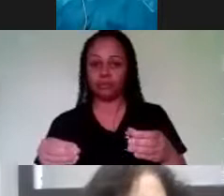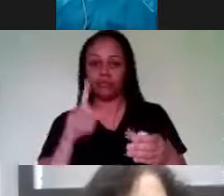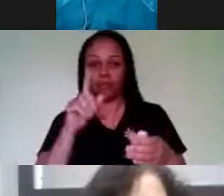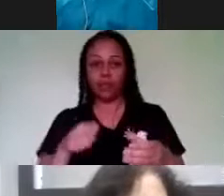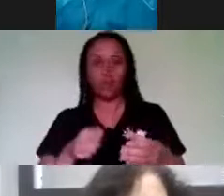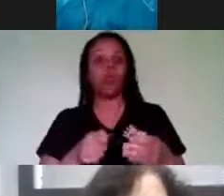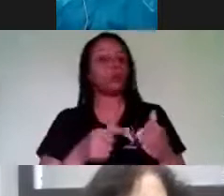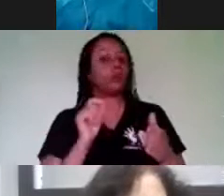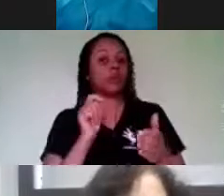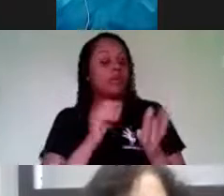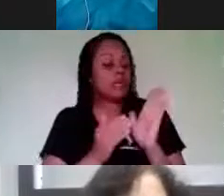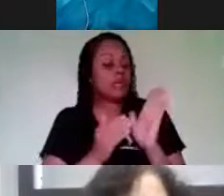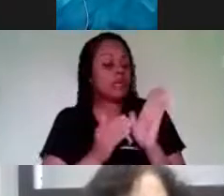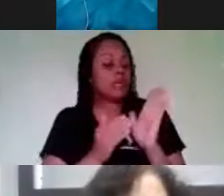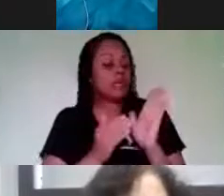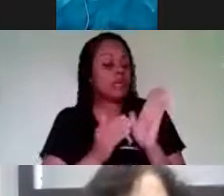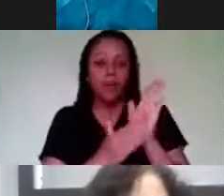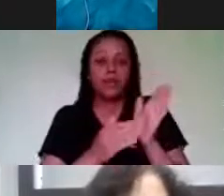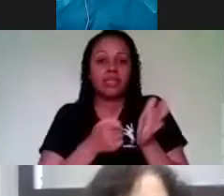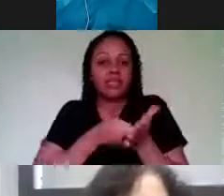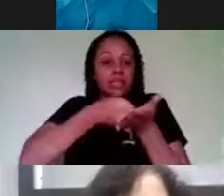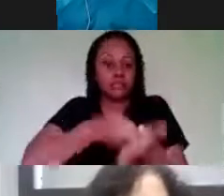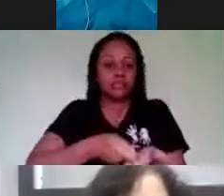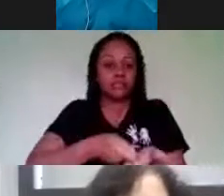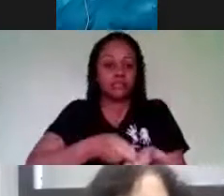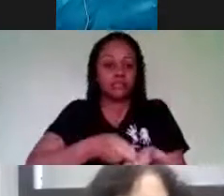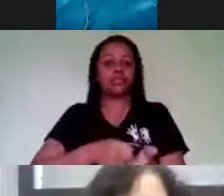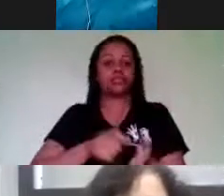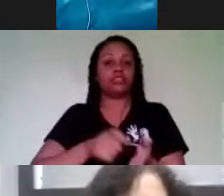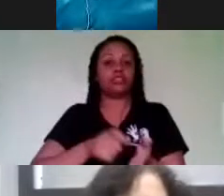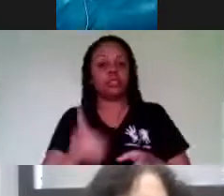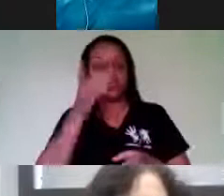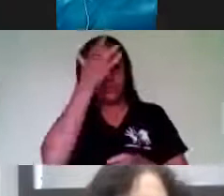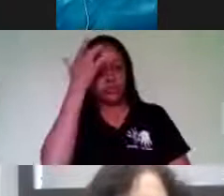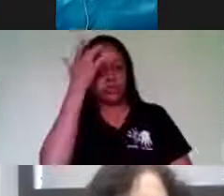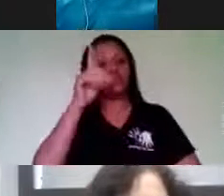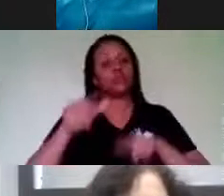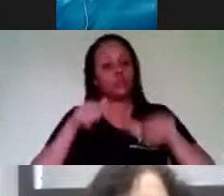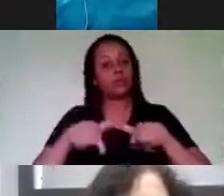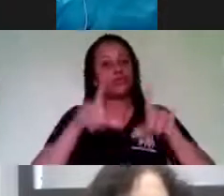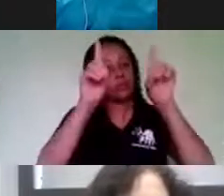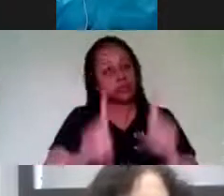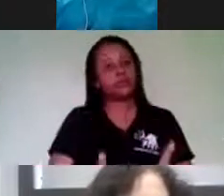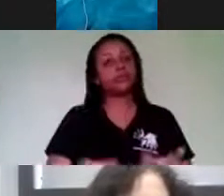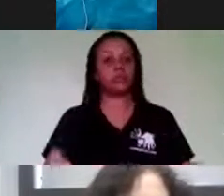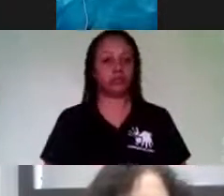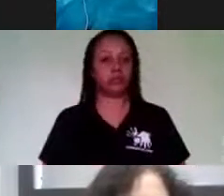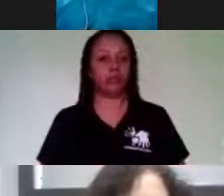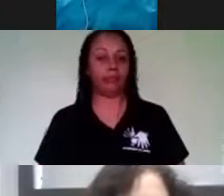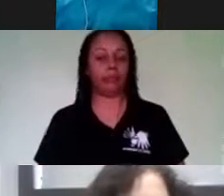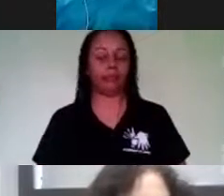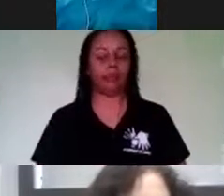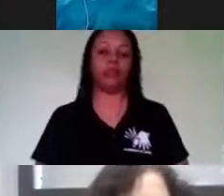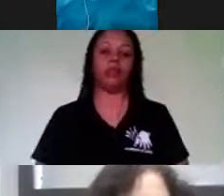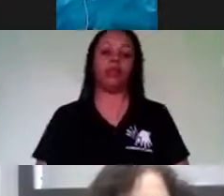para as pessoas com deficiência. E essas atitudes reativas nossas são fundamentais. O Flávio acabou de colocar, o